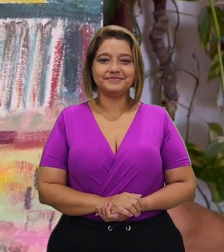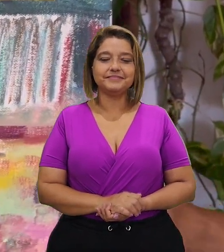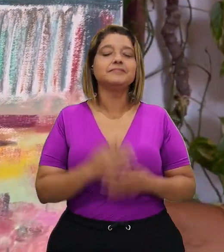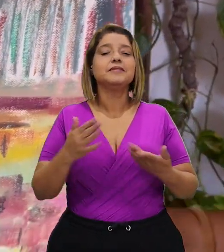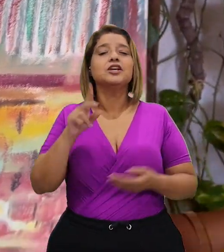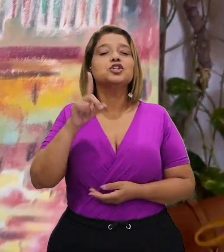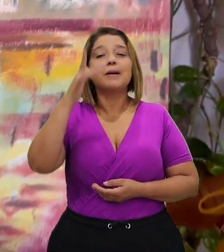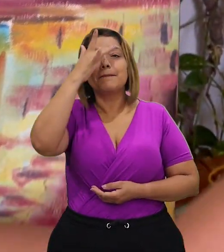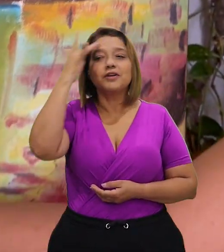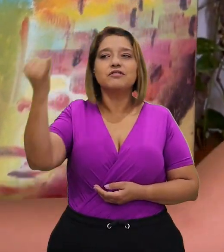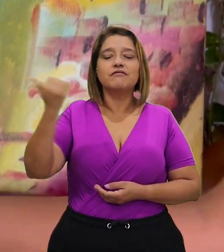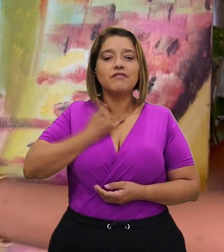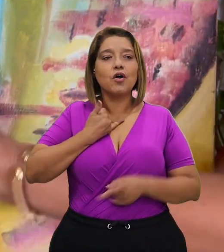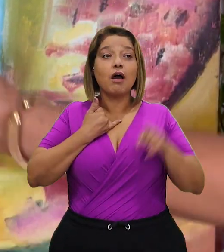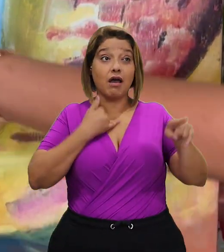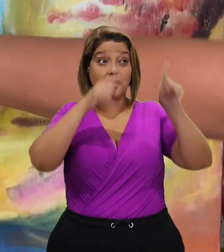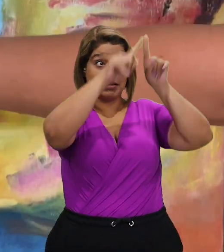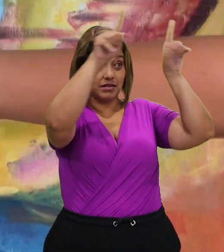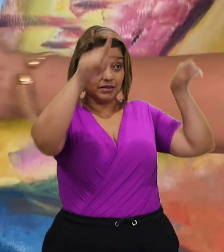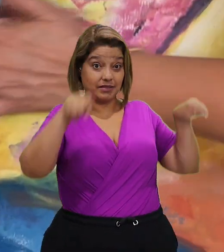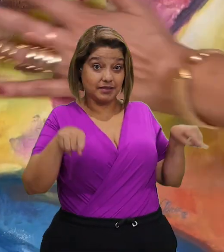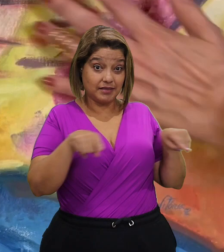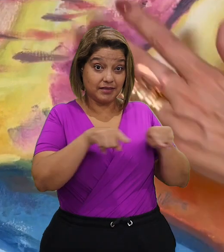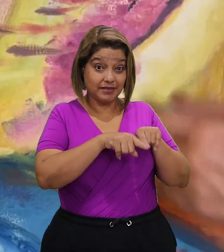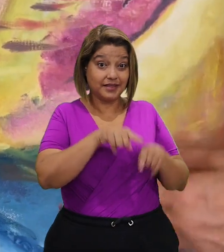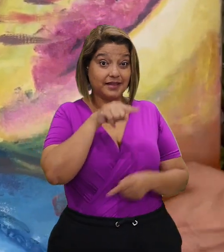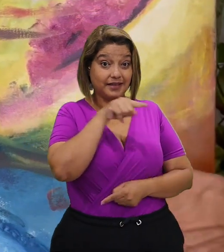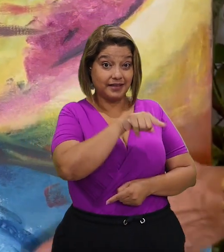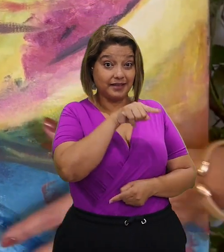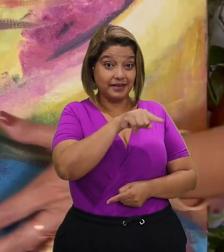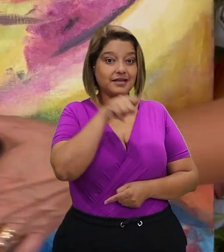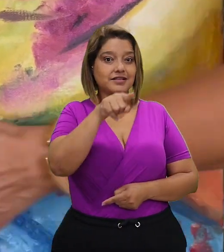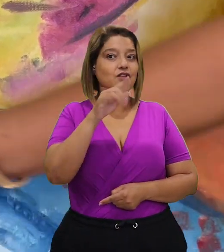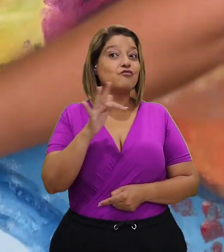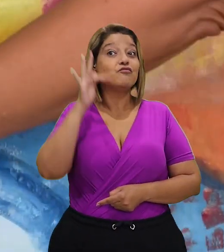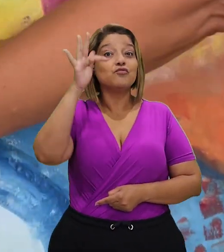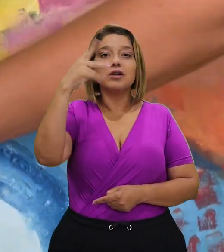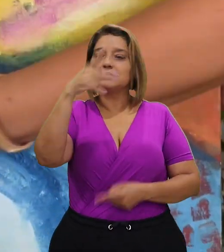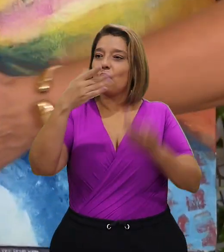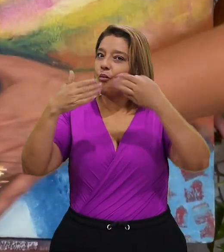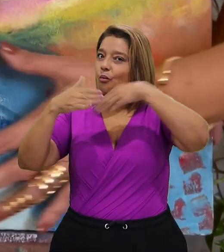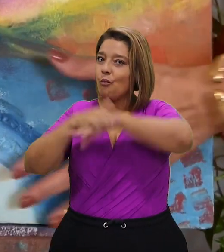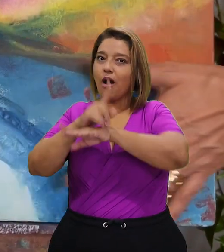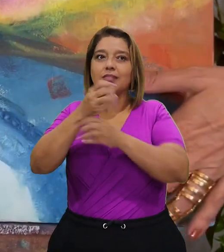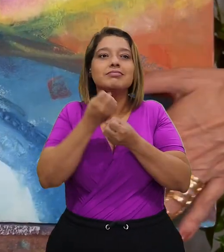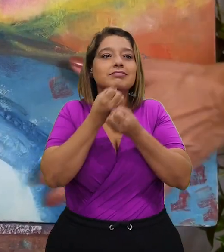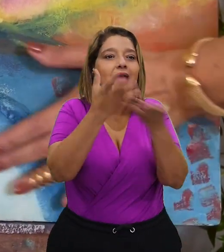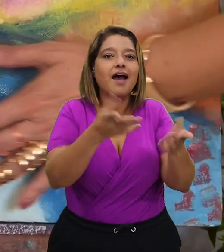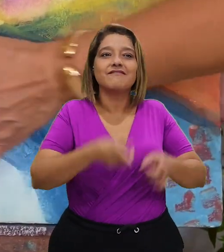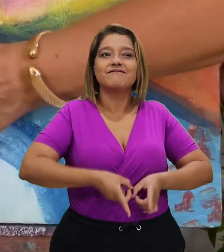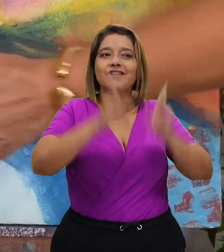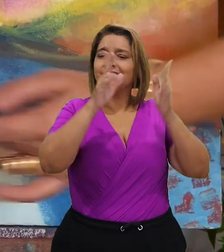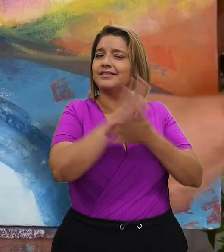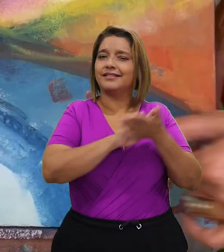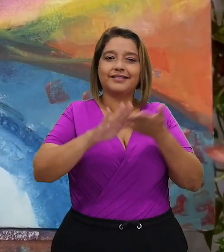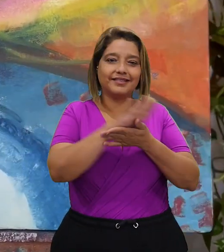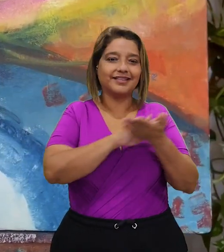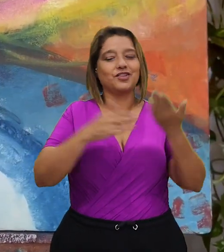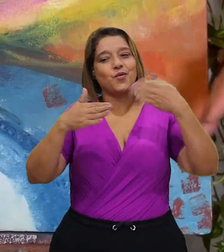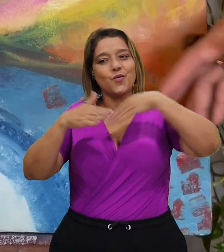sacada. Para mim aqui são pessoas e essa parte aqui de baixo como que um